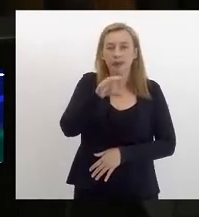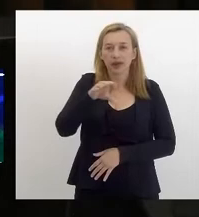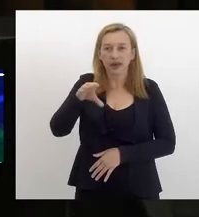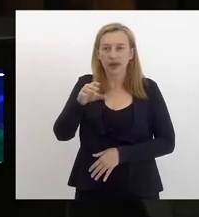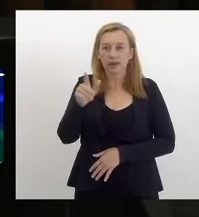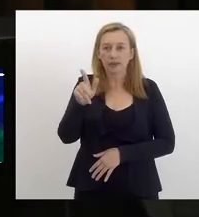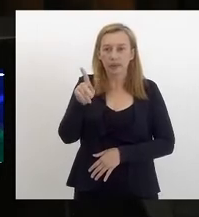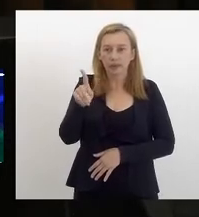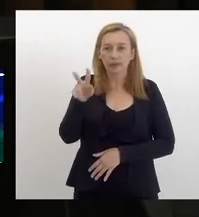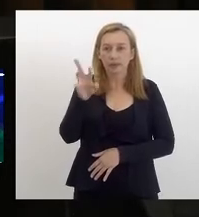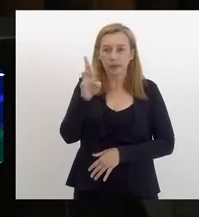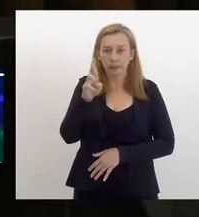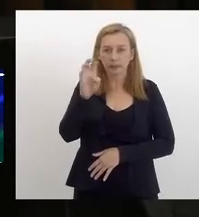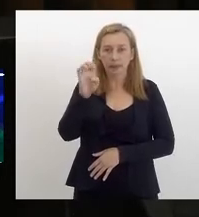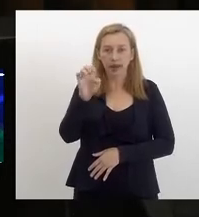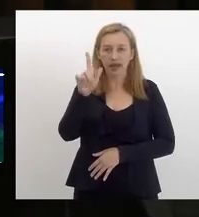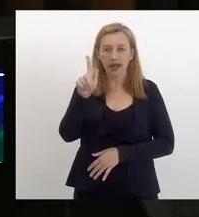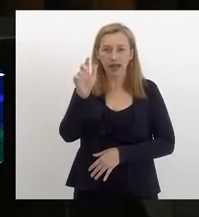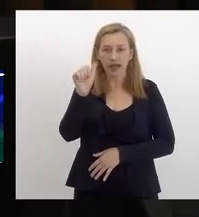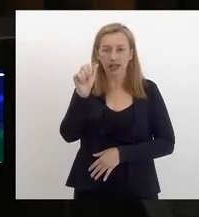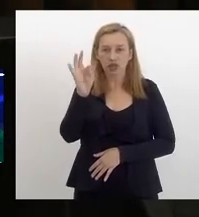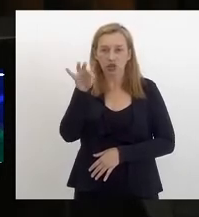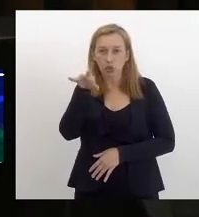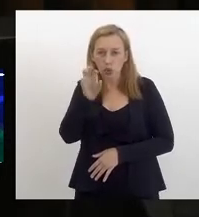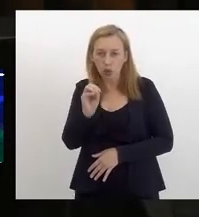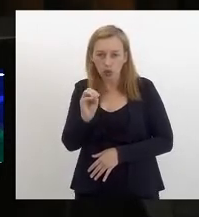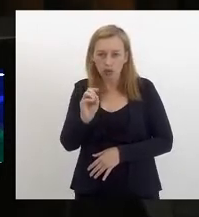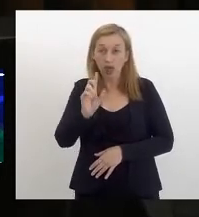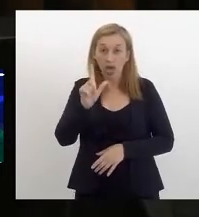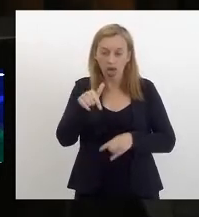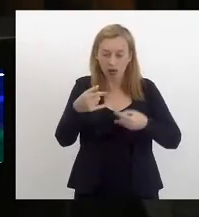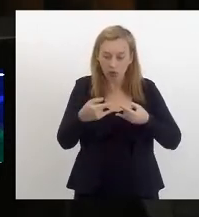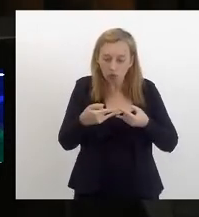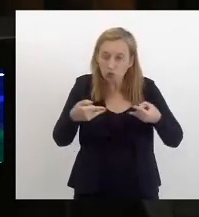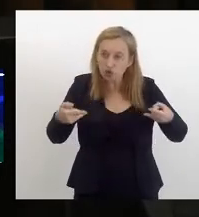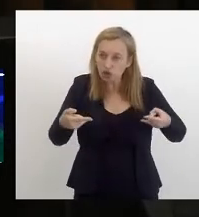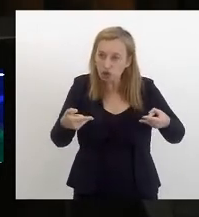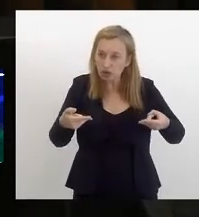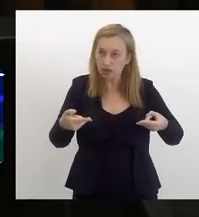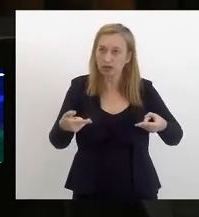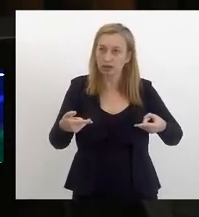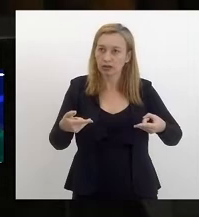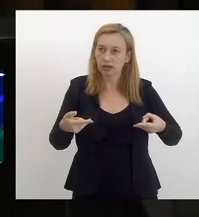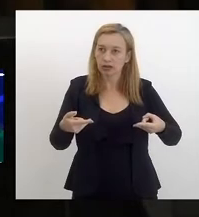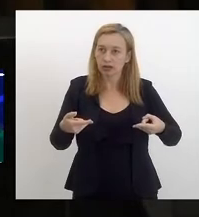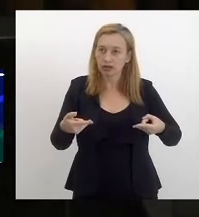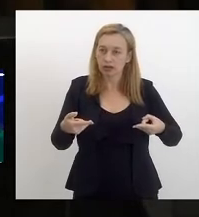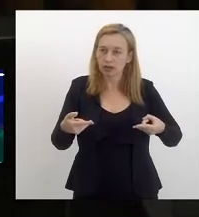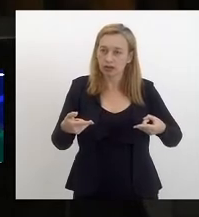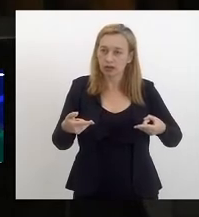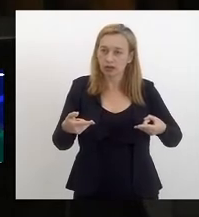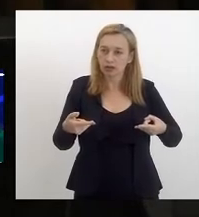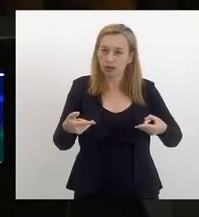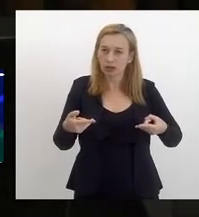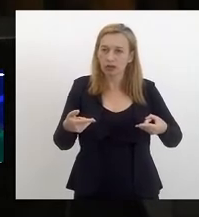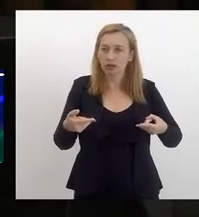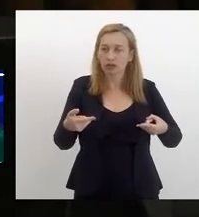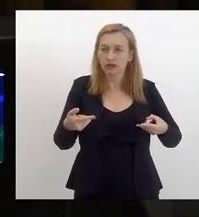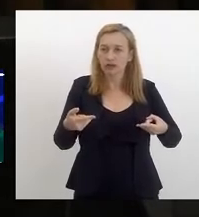era também um cheque e na nossa dita